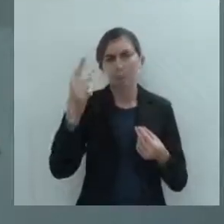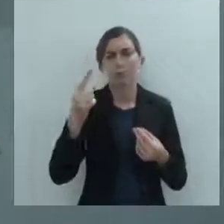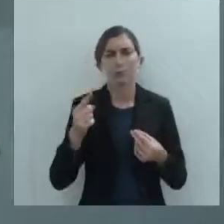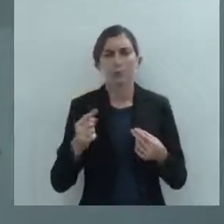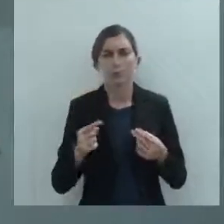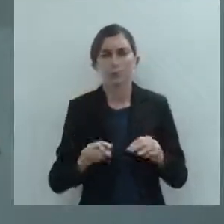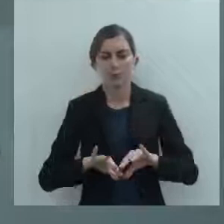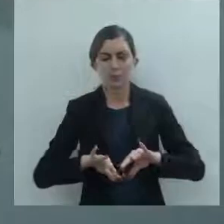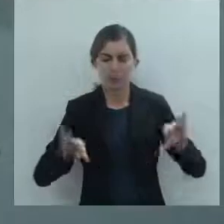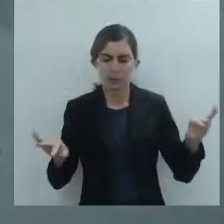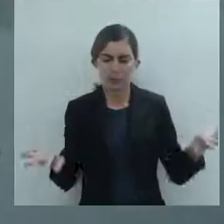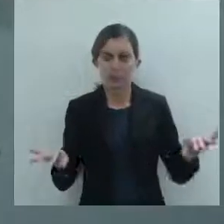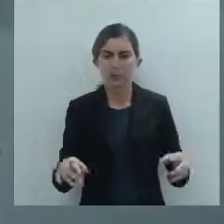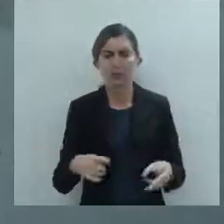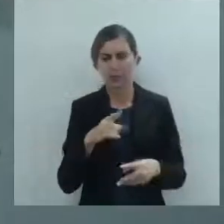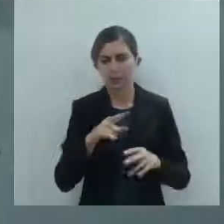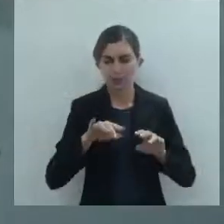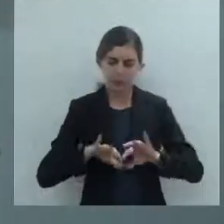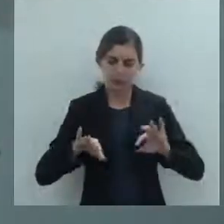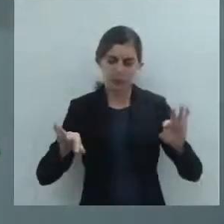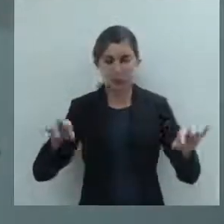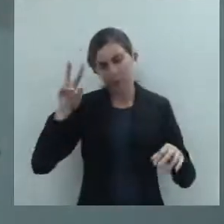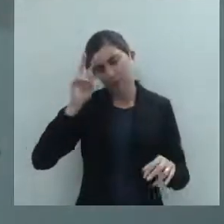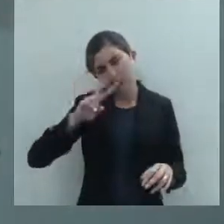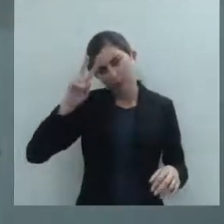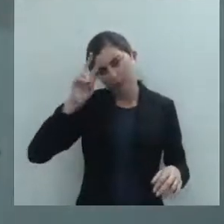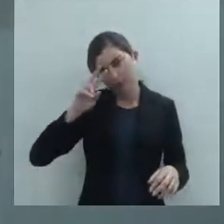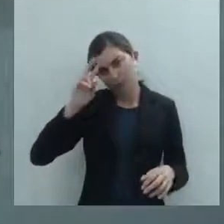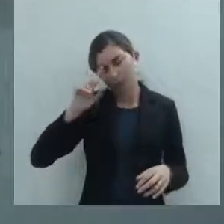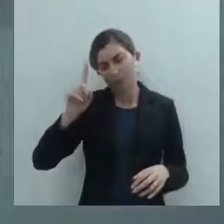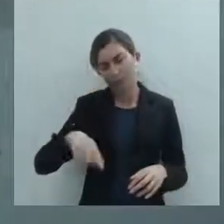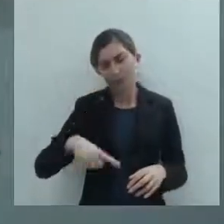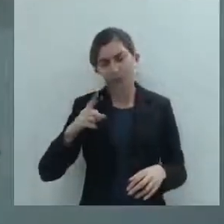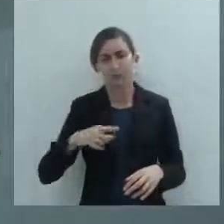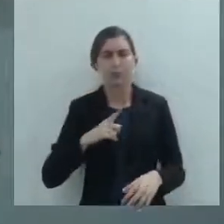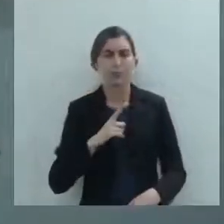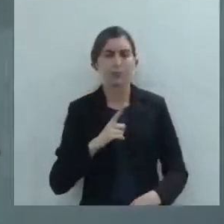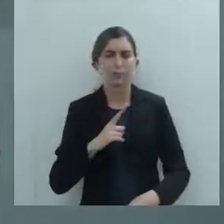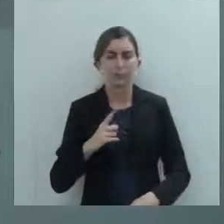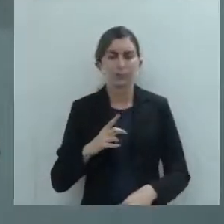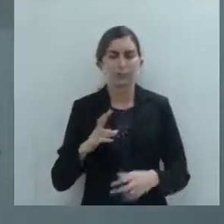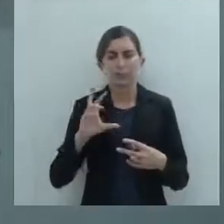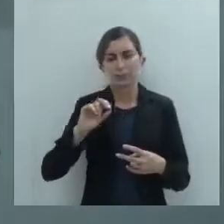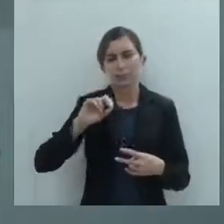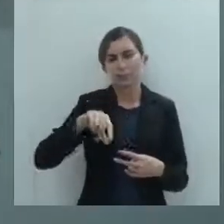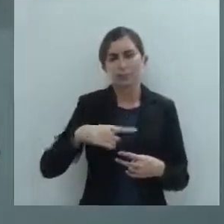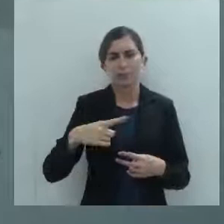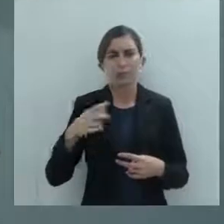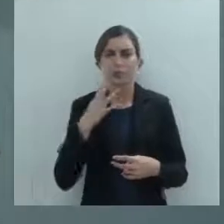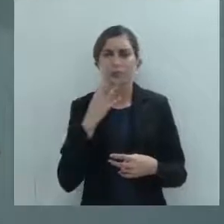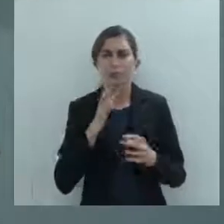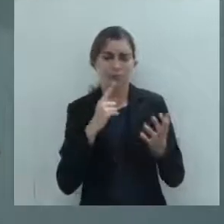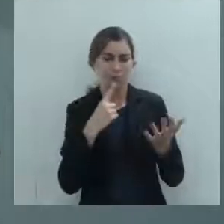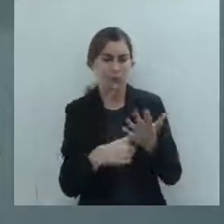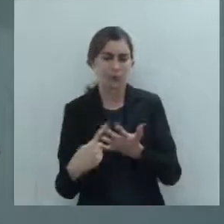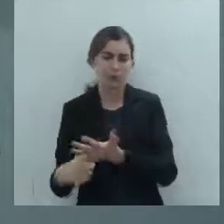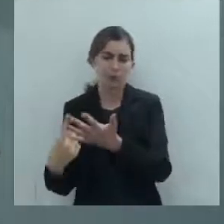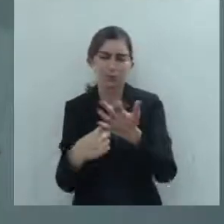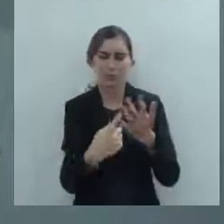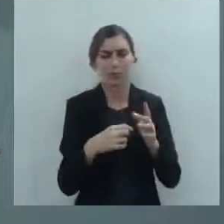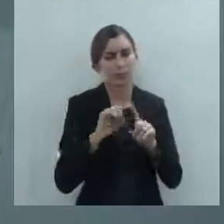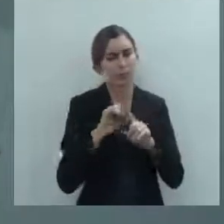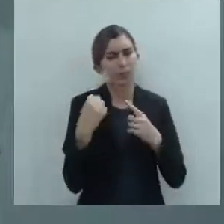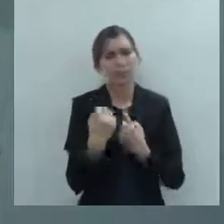dividir essa divisão histórica gente ela atende a Convenções acordos sociais